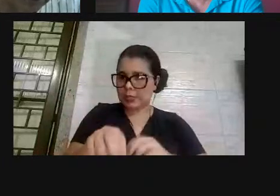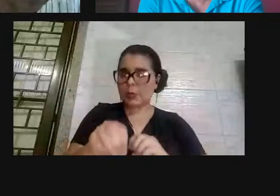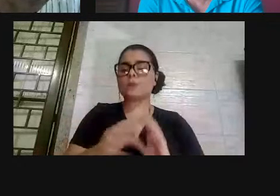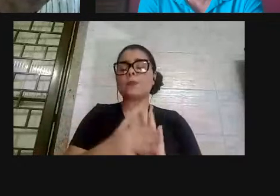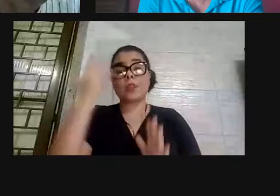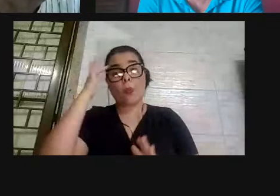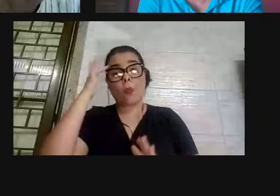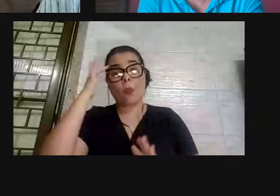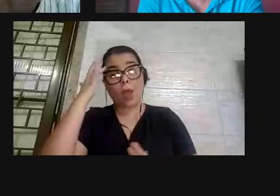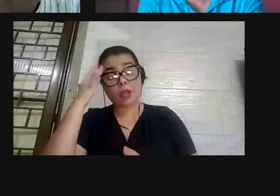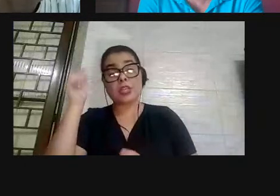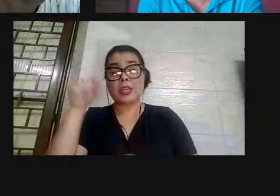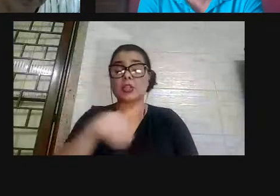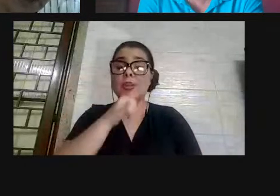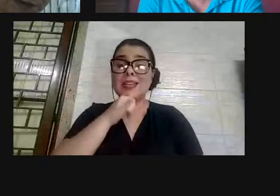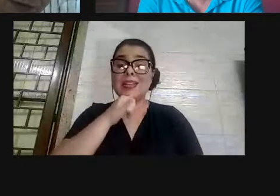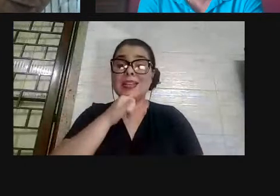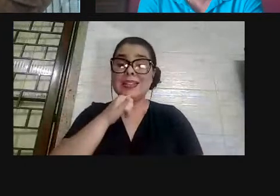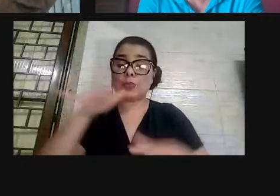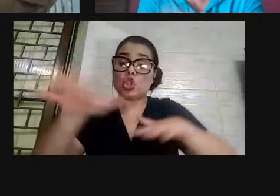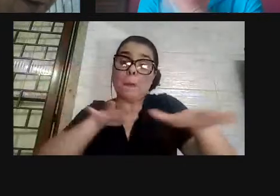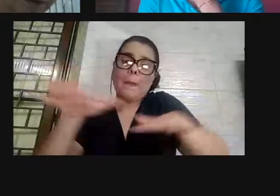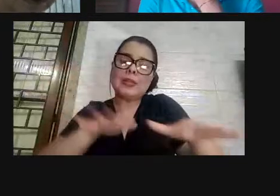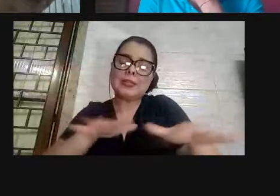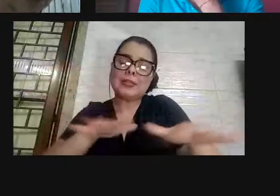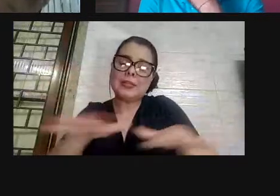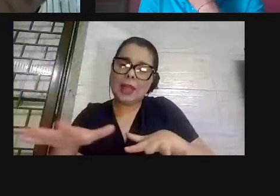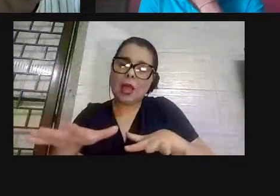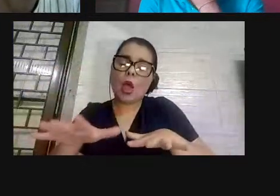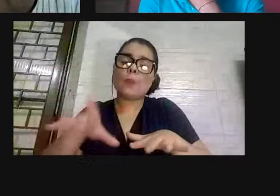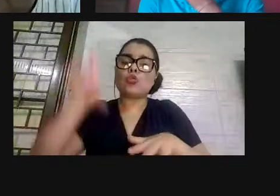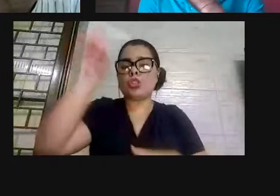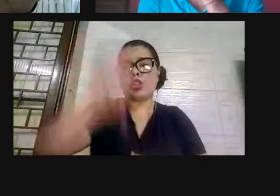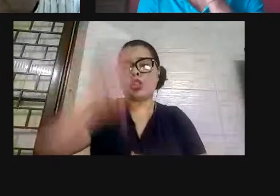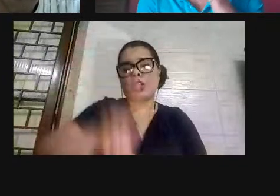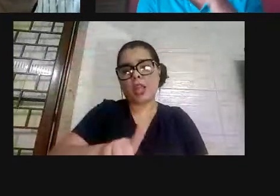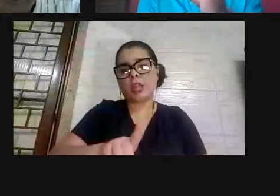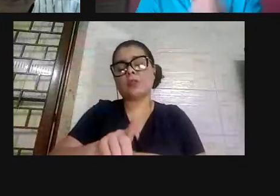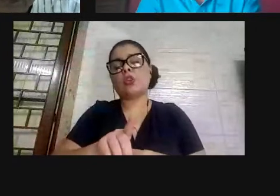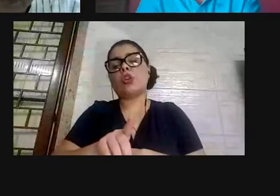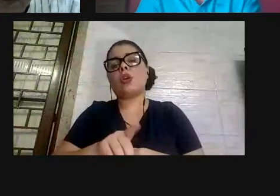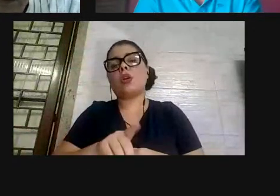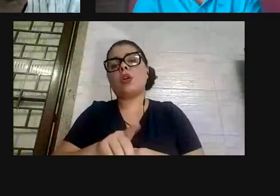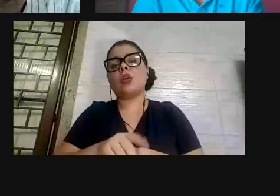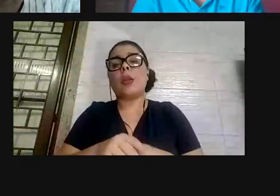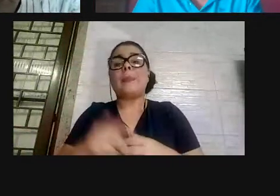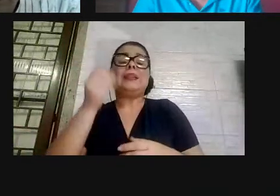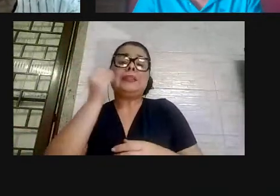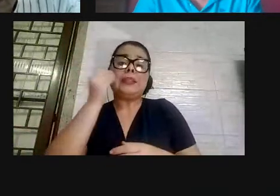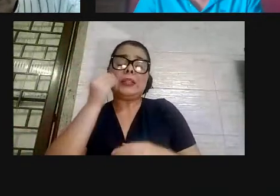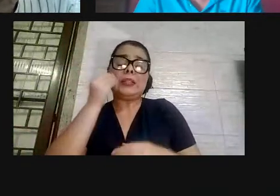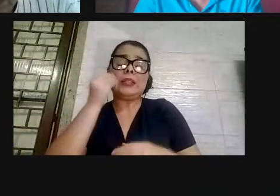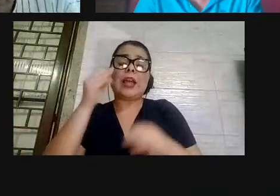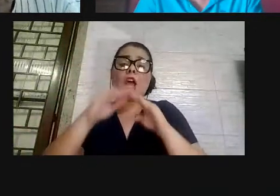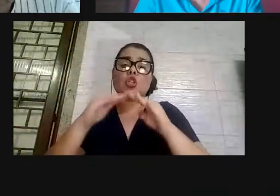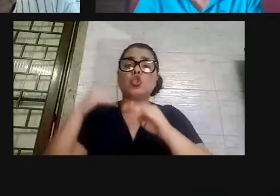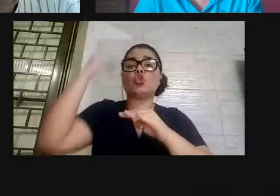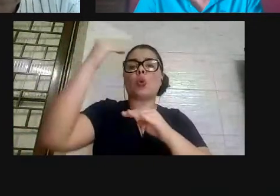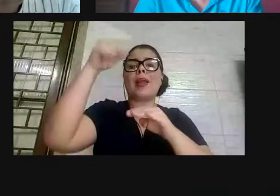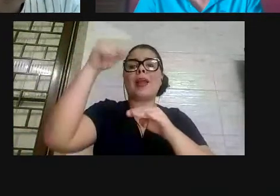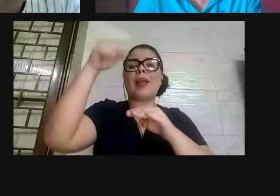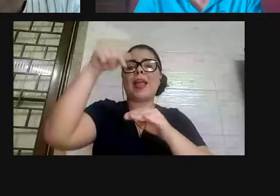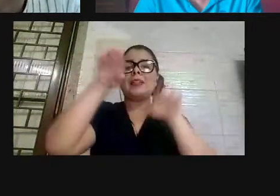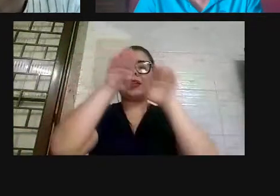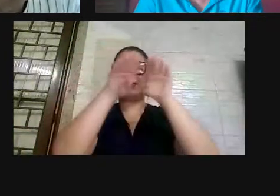acho que esses são exemplos de mobilizar por direitos de modo concreto para superar a desigualdade e construir políticas